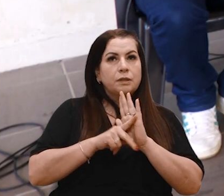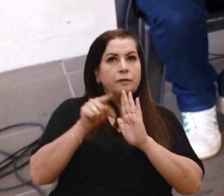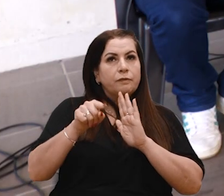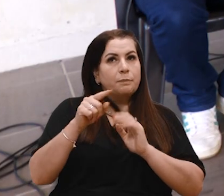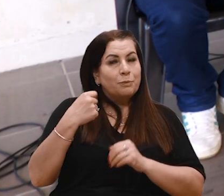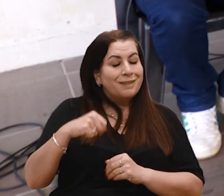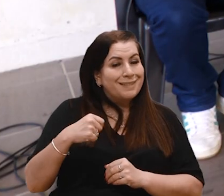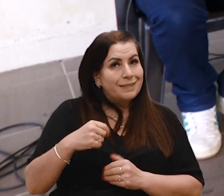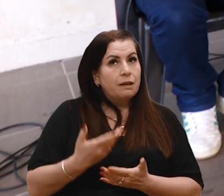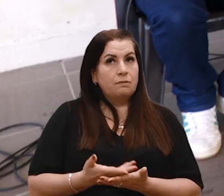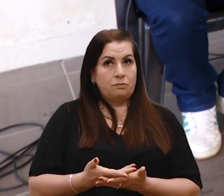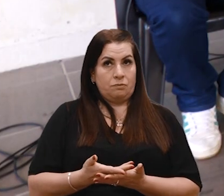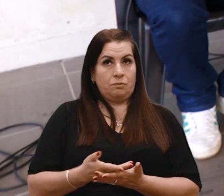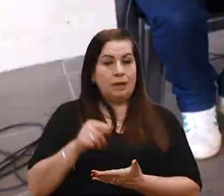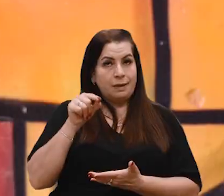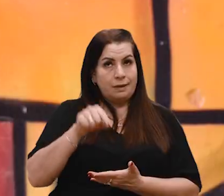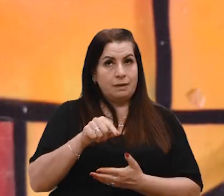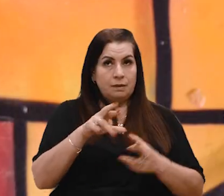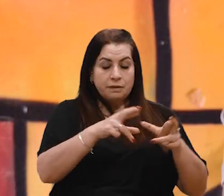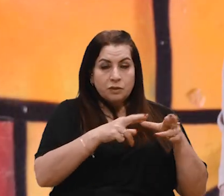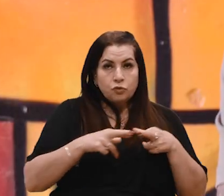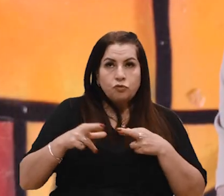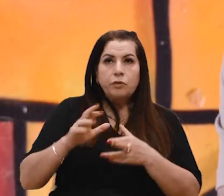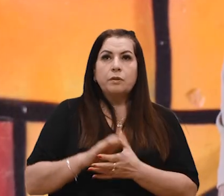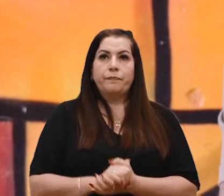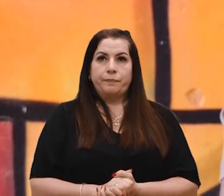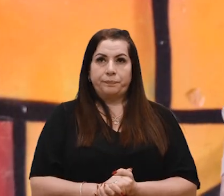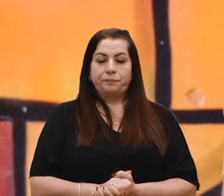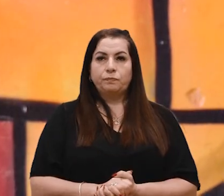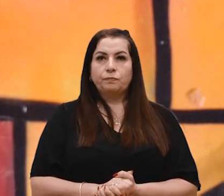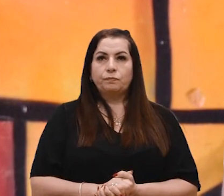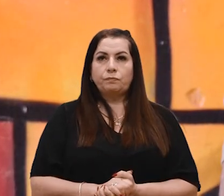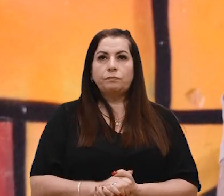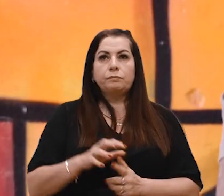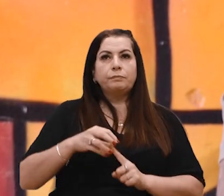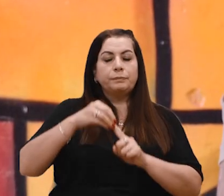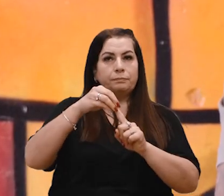desse projeto ela se vem por uma necessidade aqui da região,